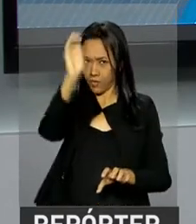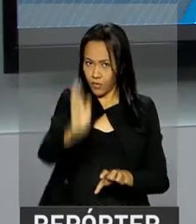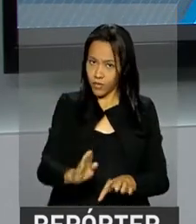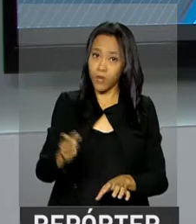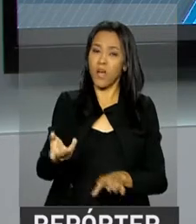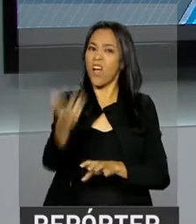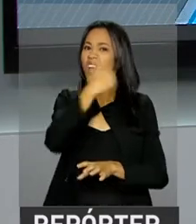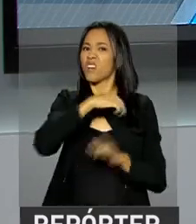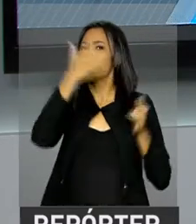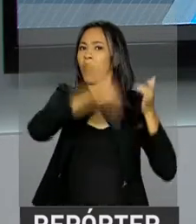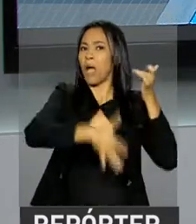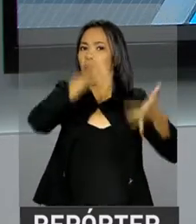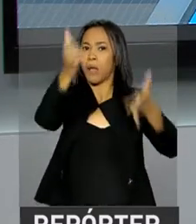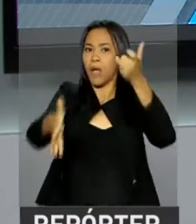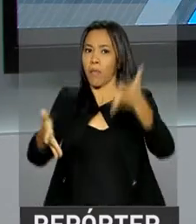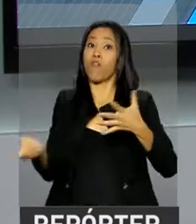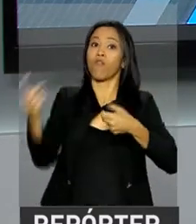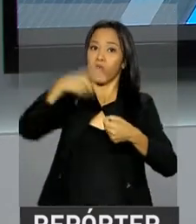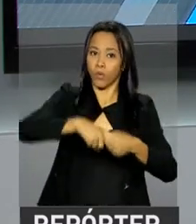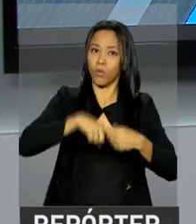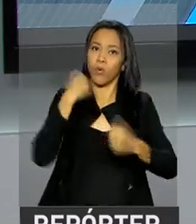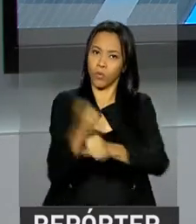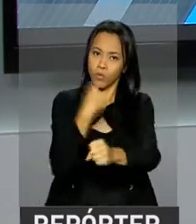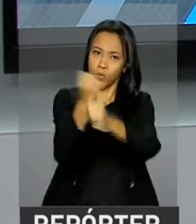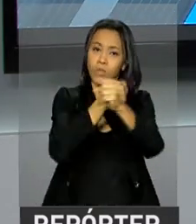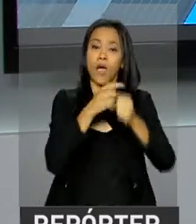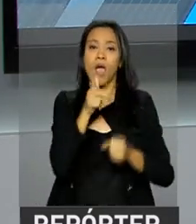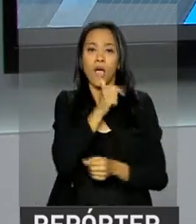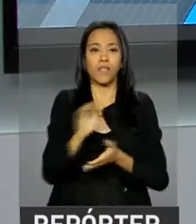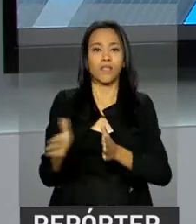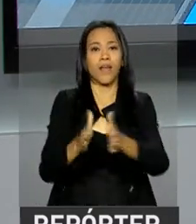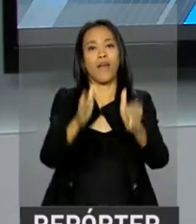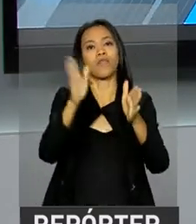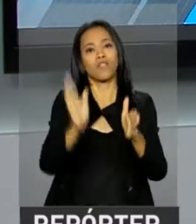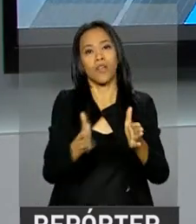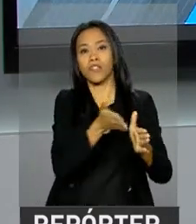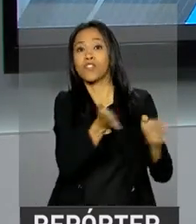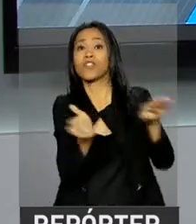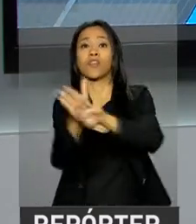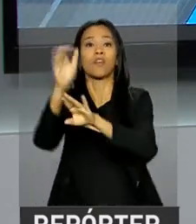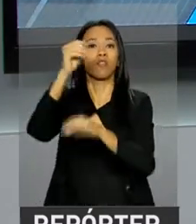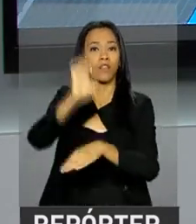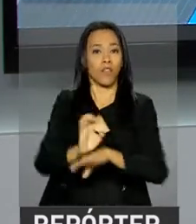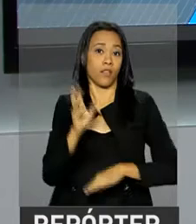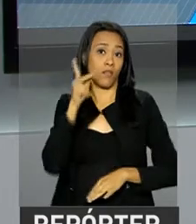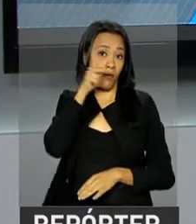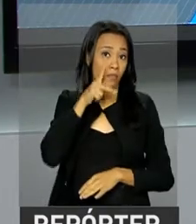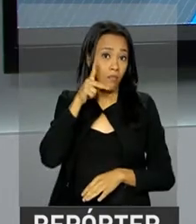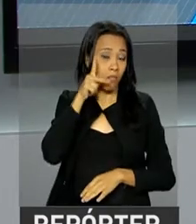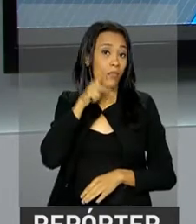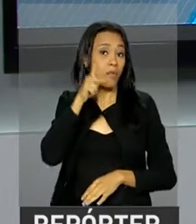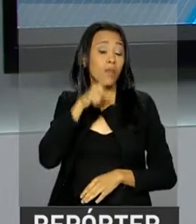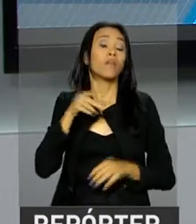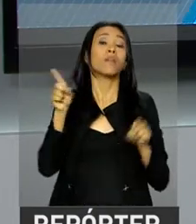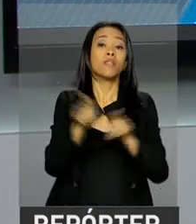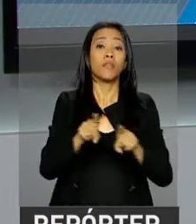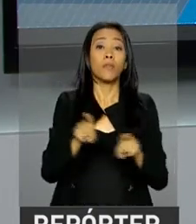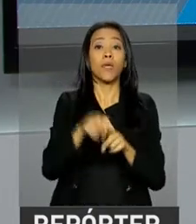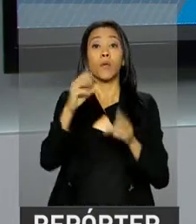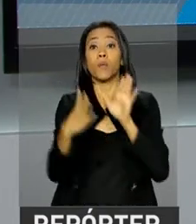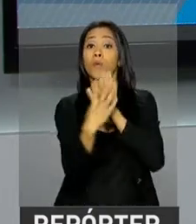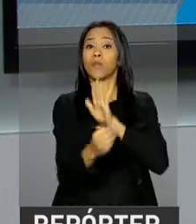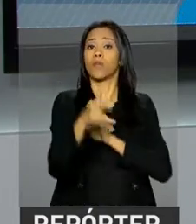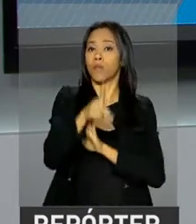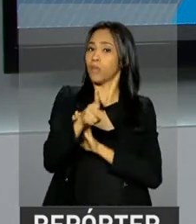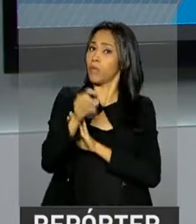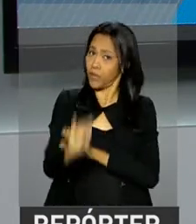Obras paradas foram retomadas, as águas do São Francisco chegaram à Paraíba e o programa de parcerias de investimento, o